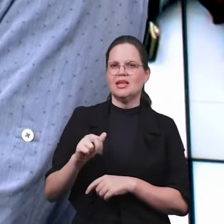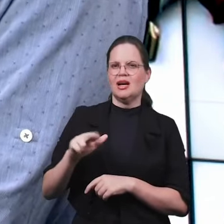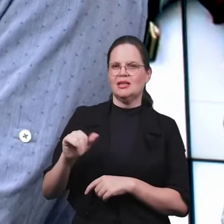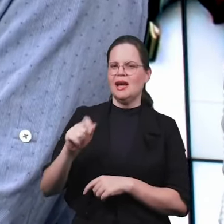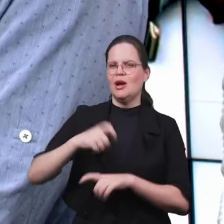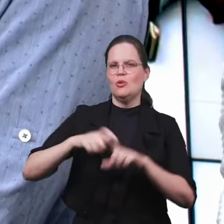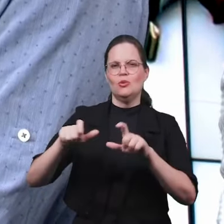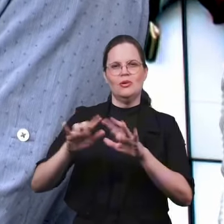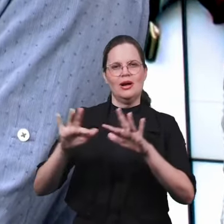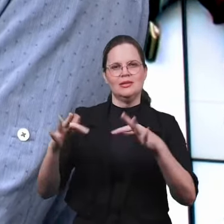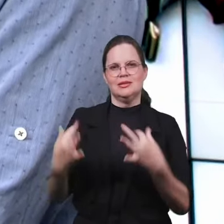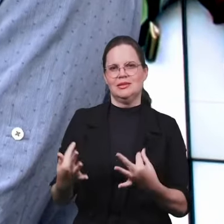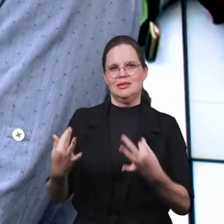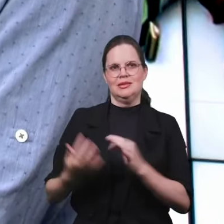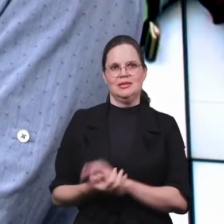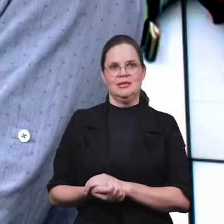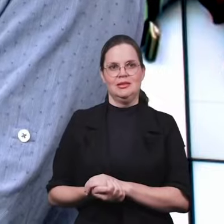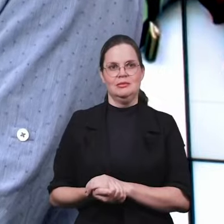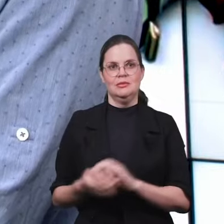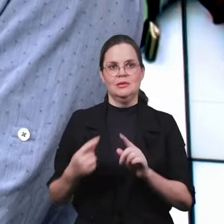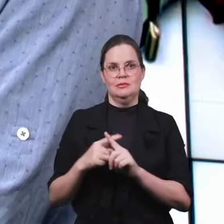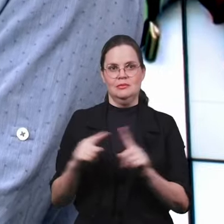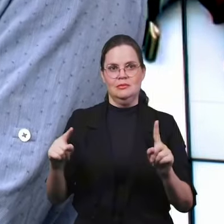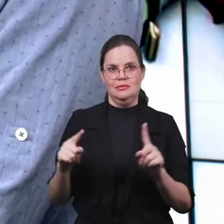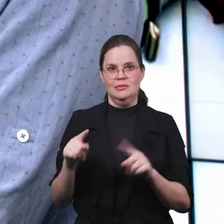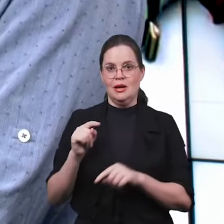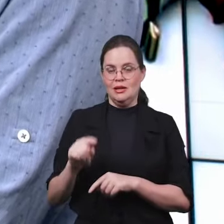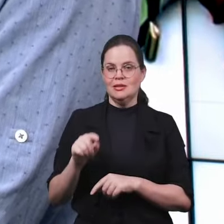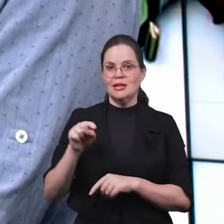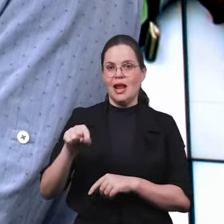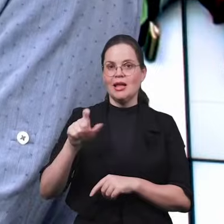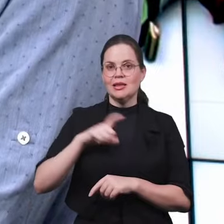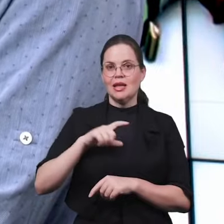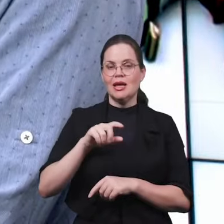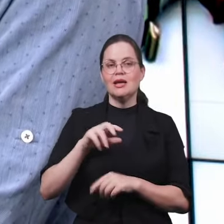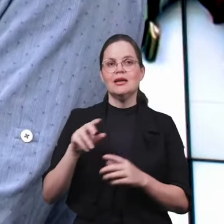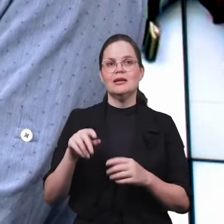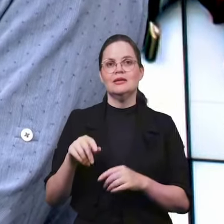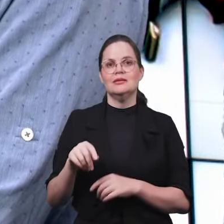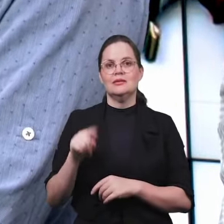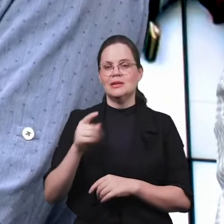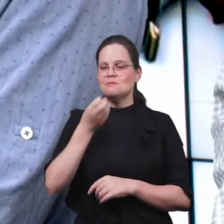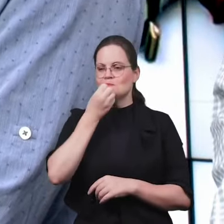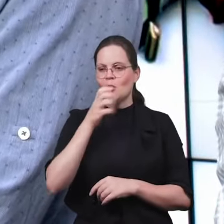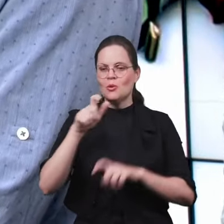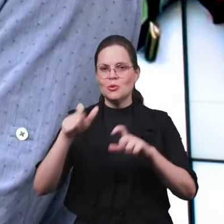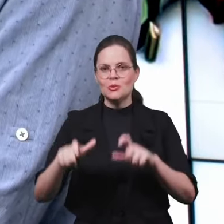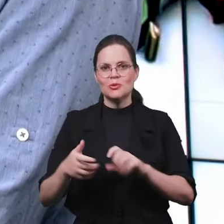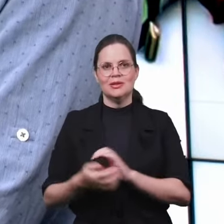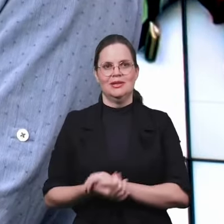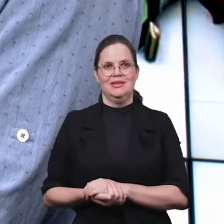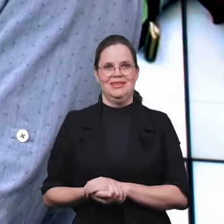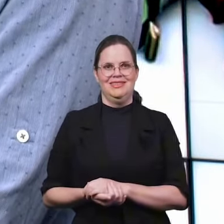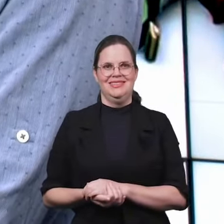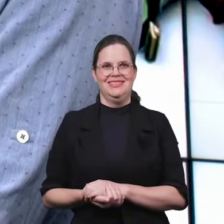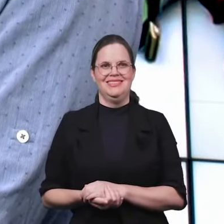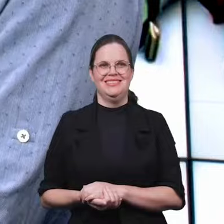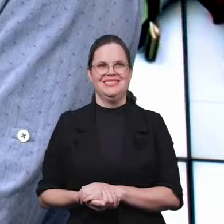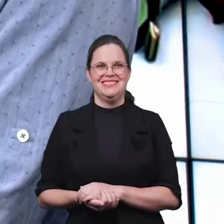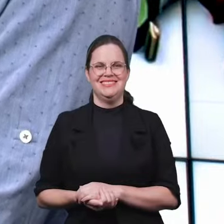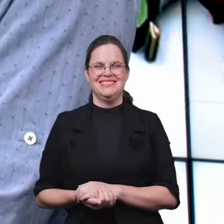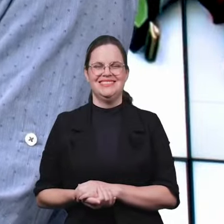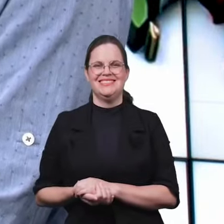um lugar muito simples, mas assim, Javier é um homem de Deus, hein? Así A gente fala bem porque ele não está